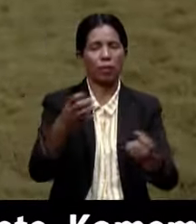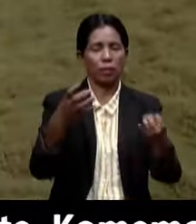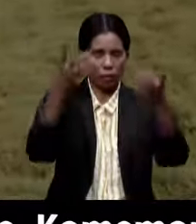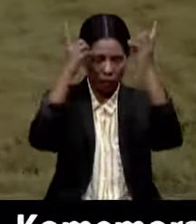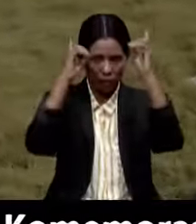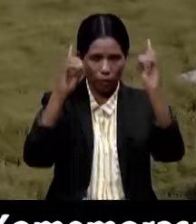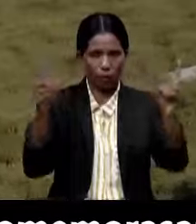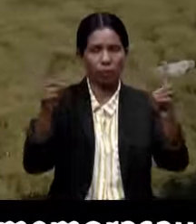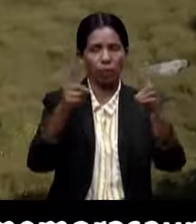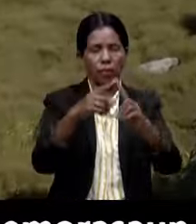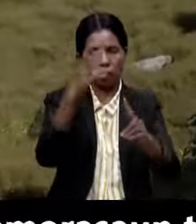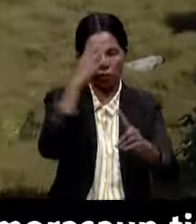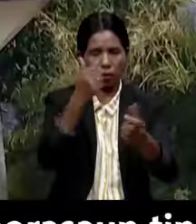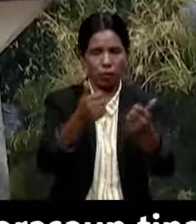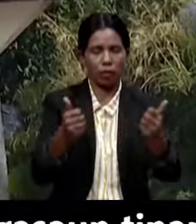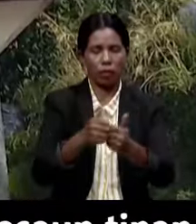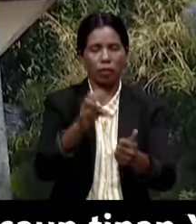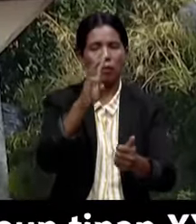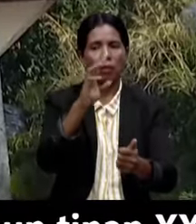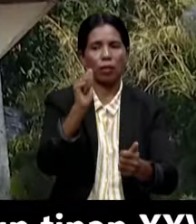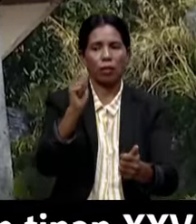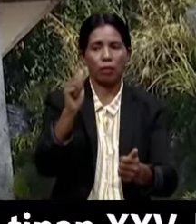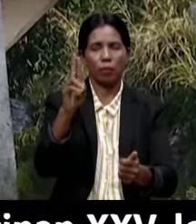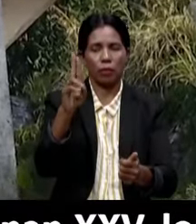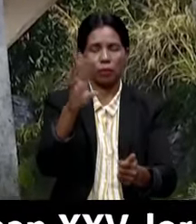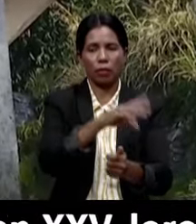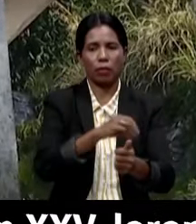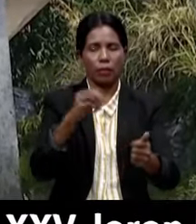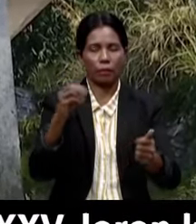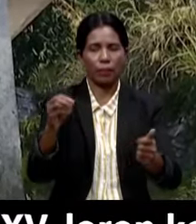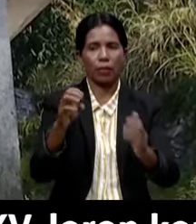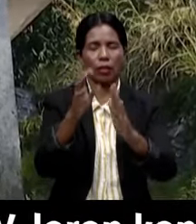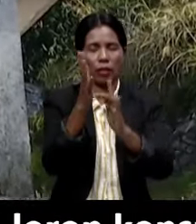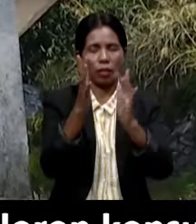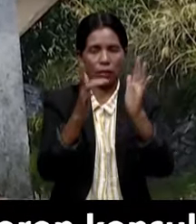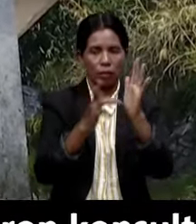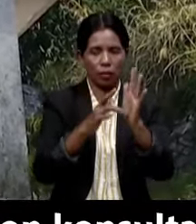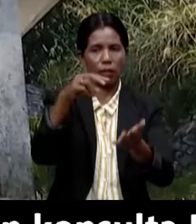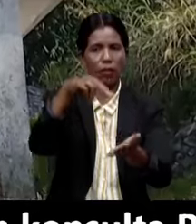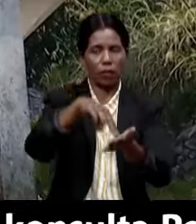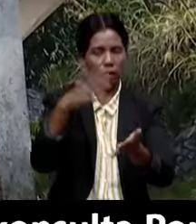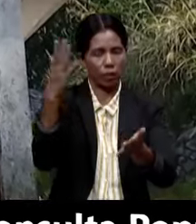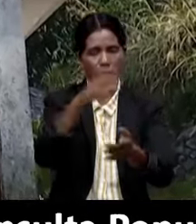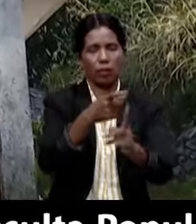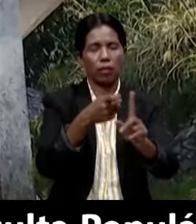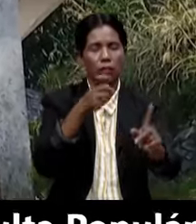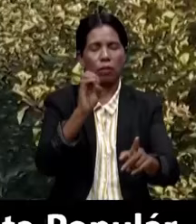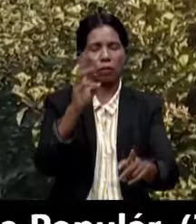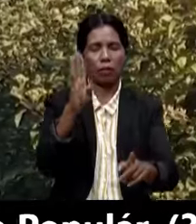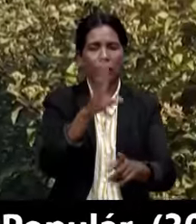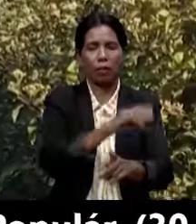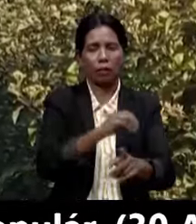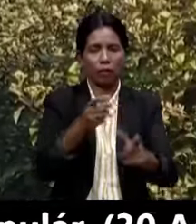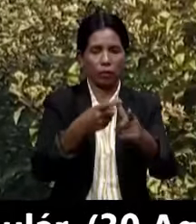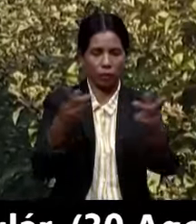decide ho di batoba iha aldeia Waiburu nebe siti turistiko estatua Cristo Liurai pertence ba, tamba husi Waiburu ba iha